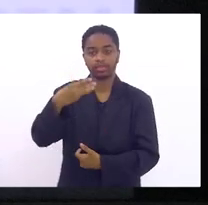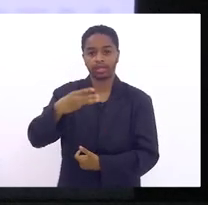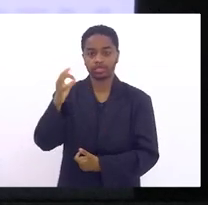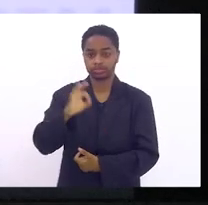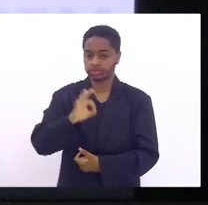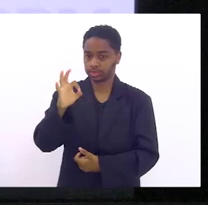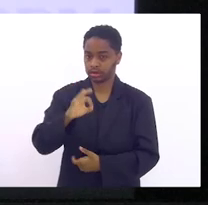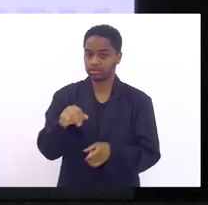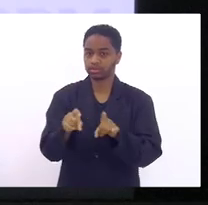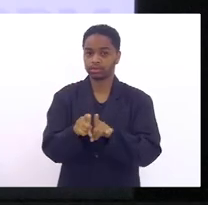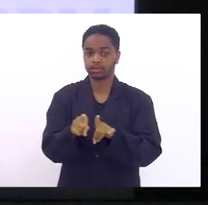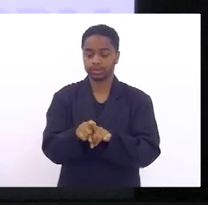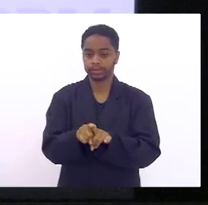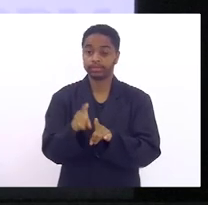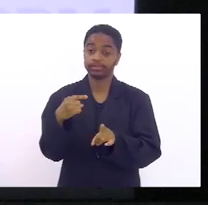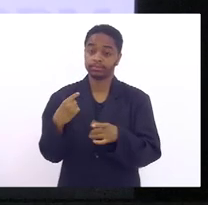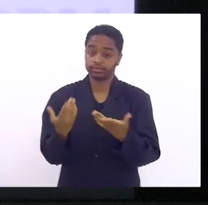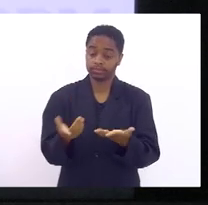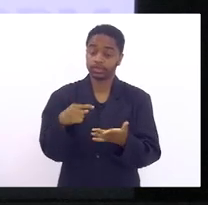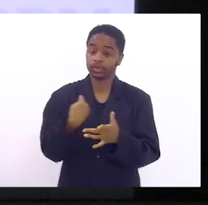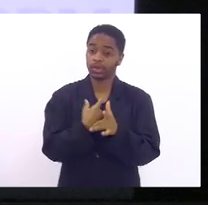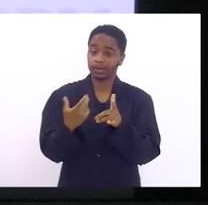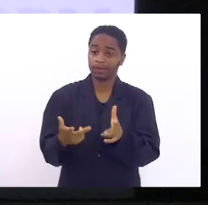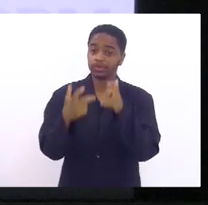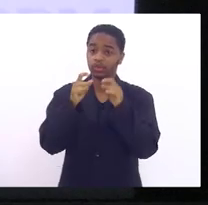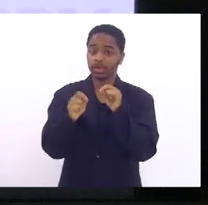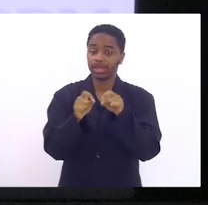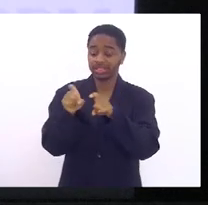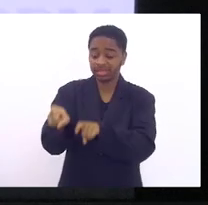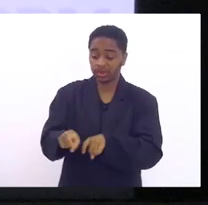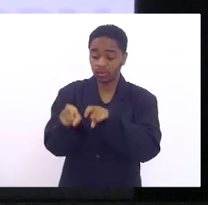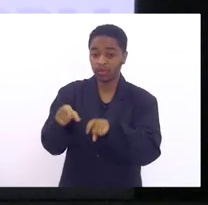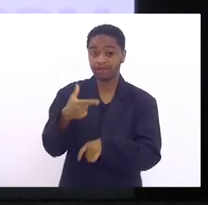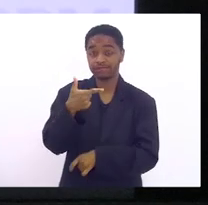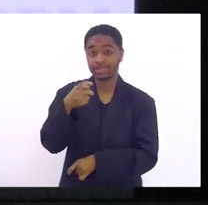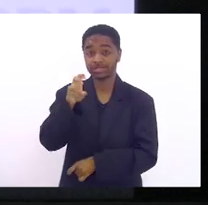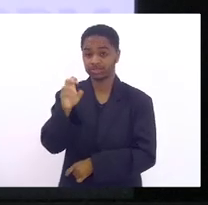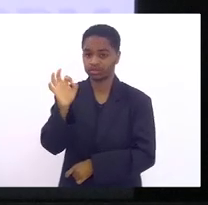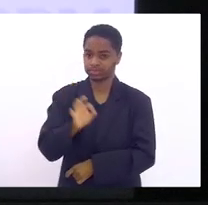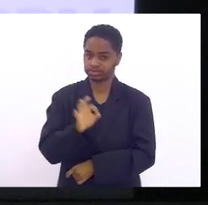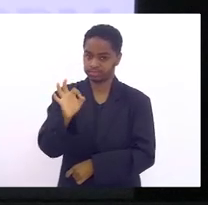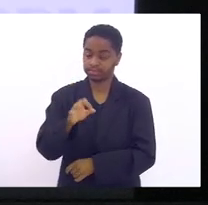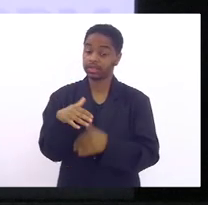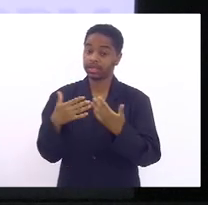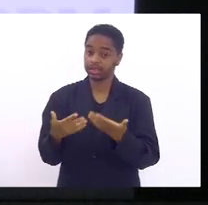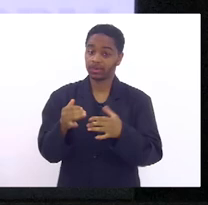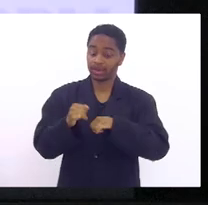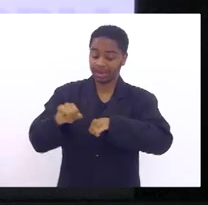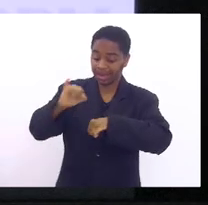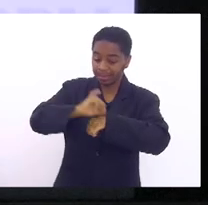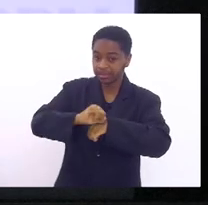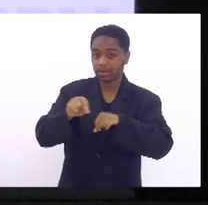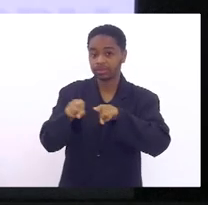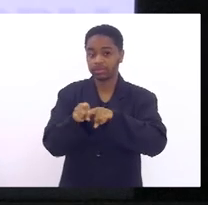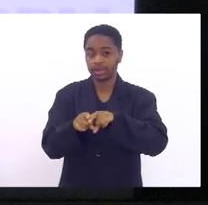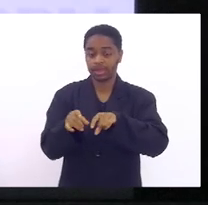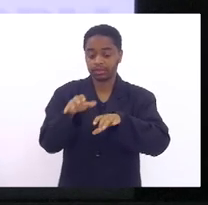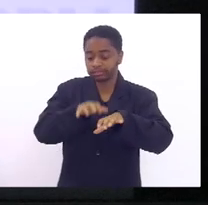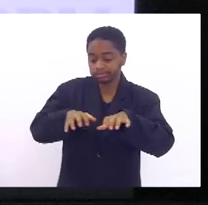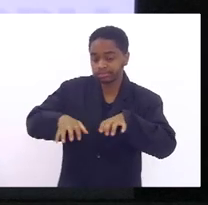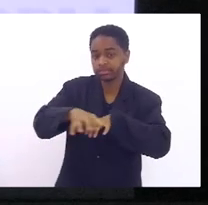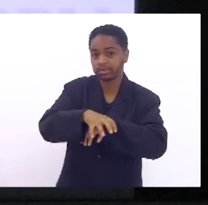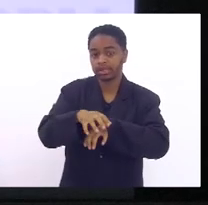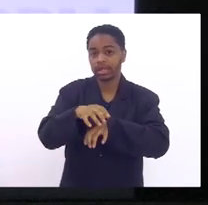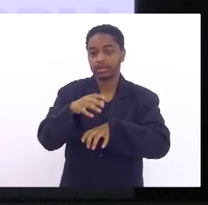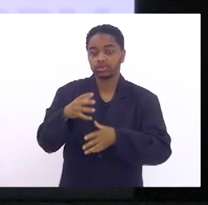a gente já vê aqui que o interior é 25% então capital região metropolitana chegaram aí a